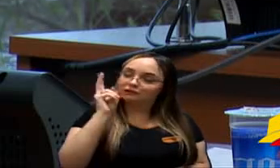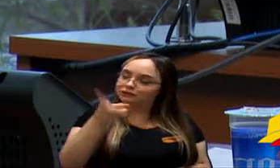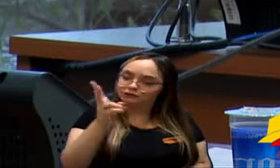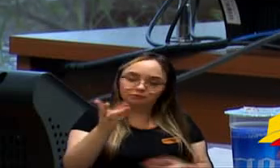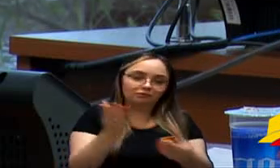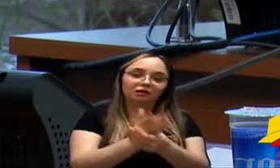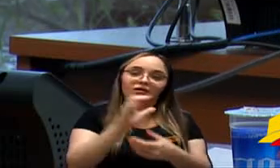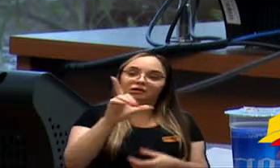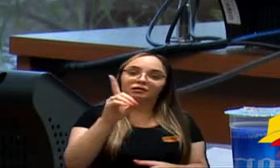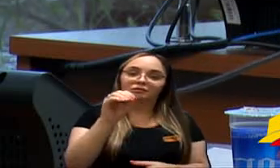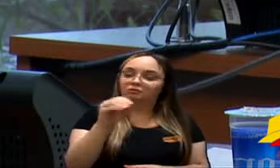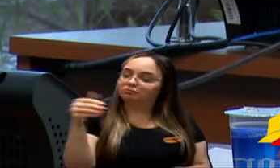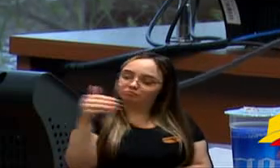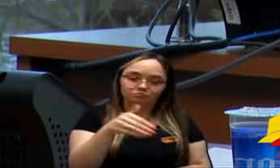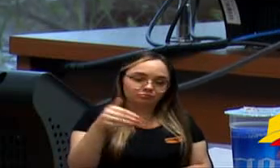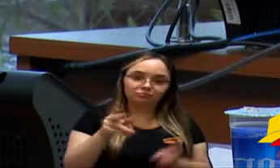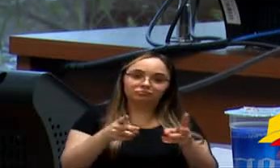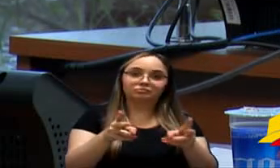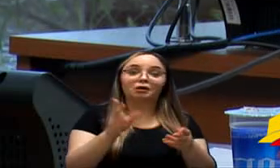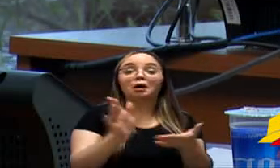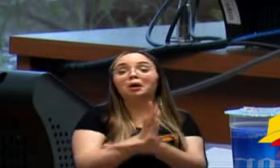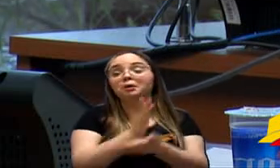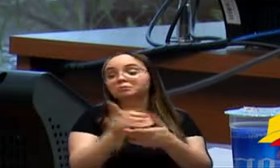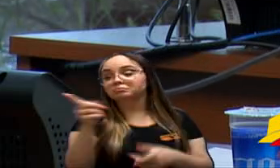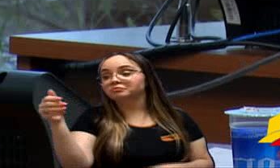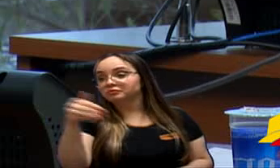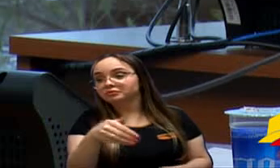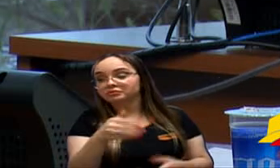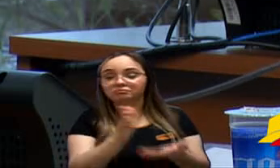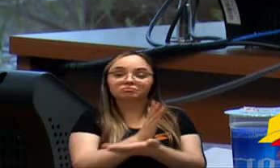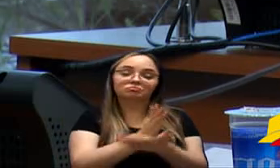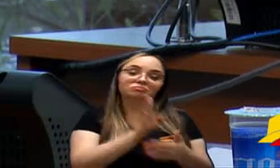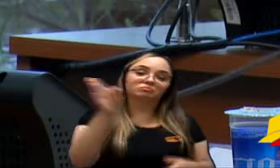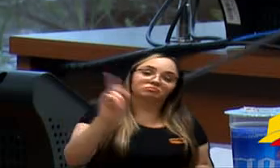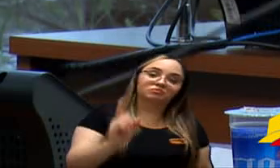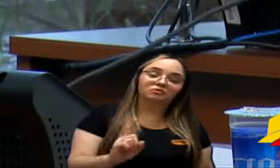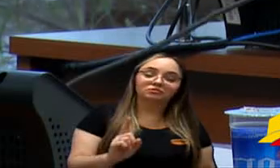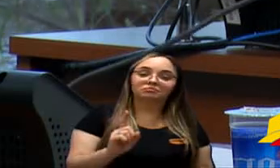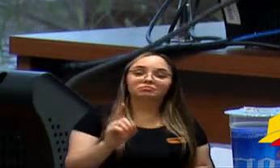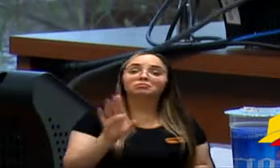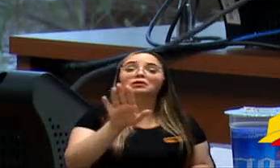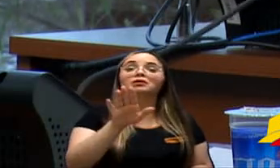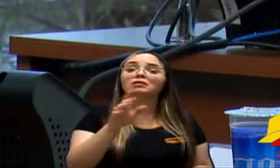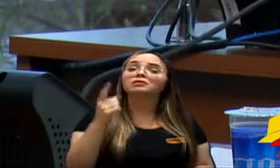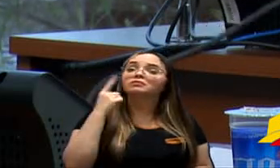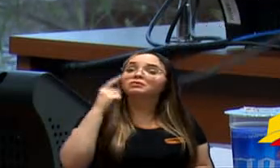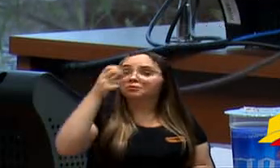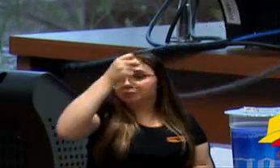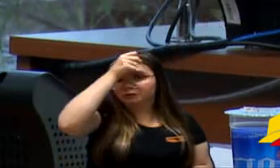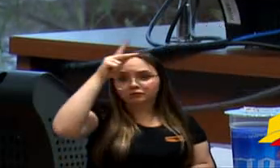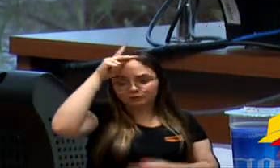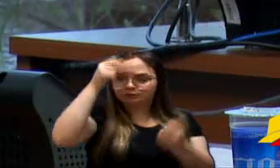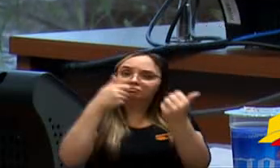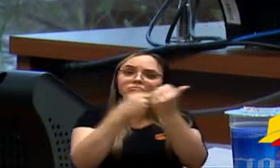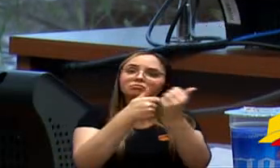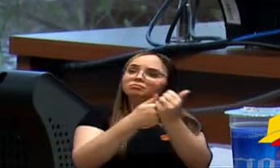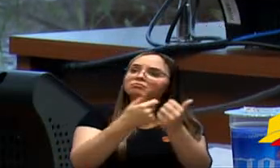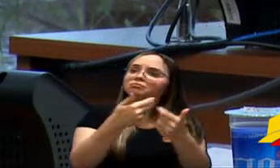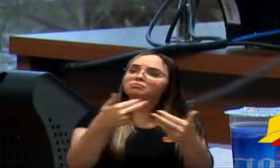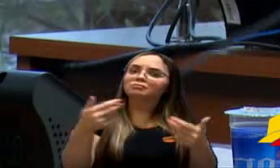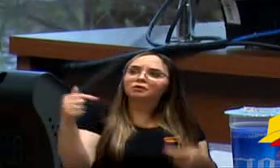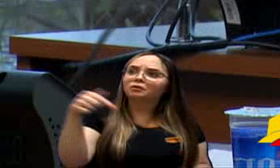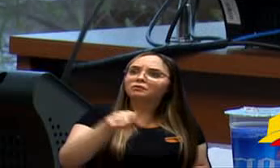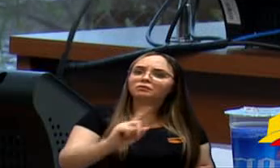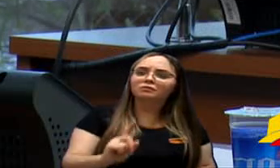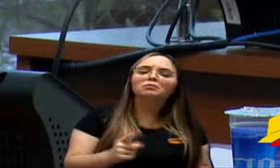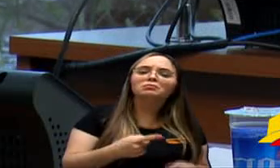LDO. Agora, o senhor, algumas está acompanhando, agora a base do prefeito não está em nenhuma. Estranho isso, né? Porque